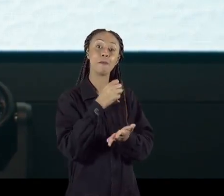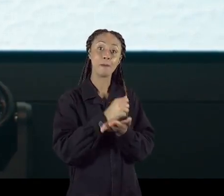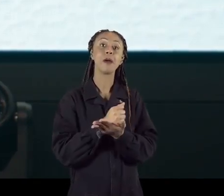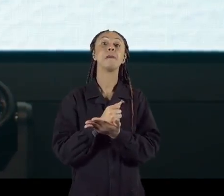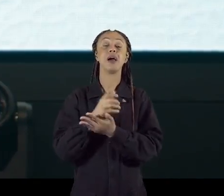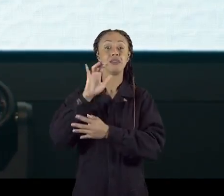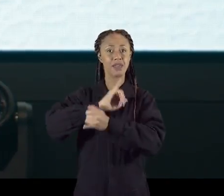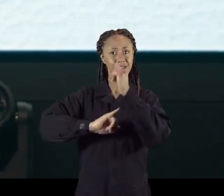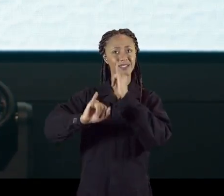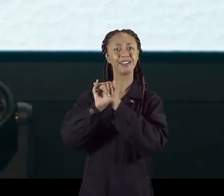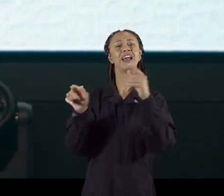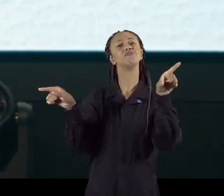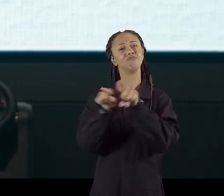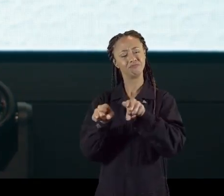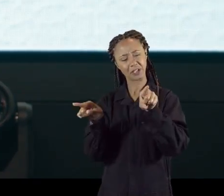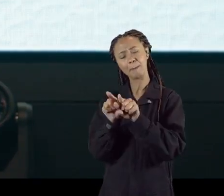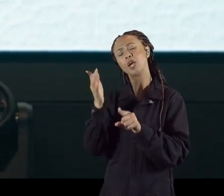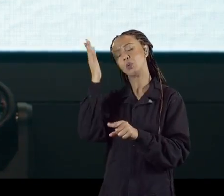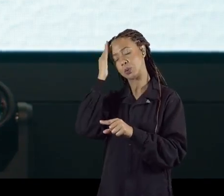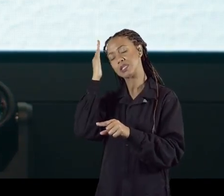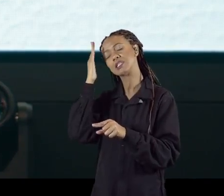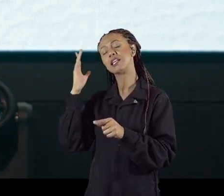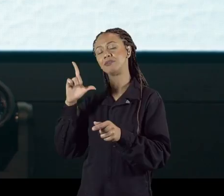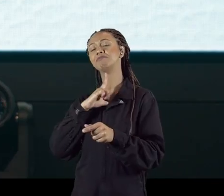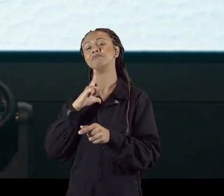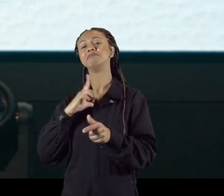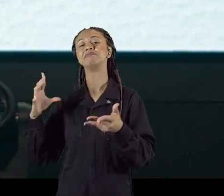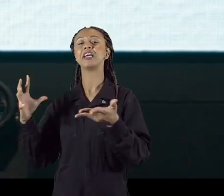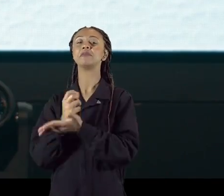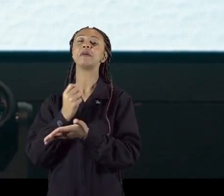tá muitas pessoas se entregando